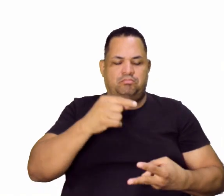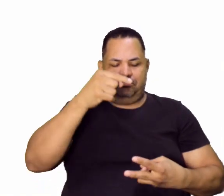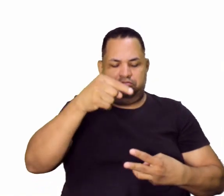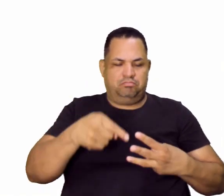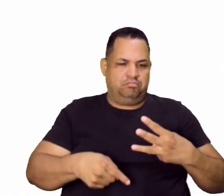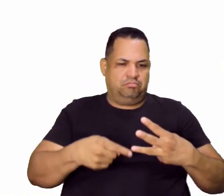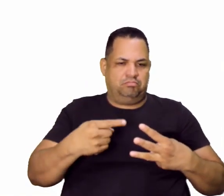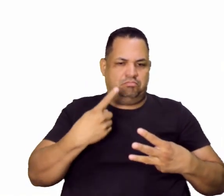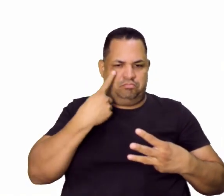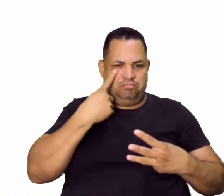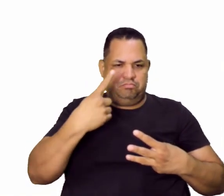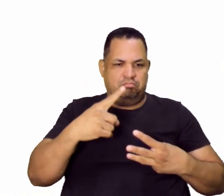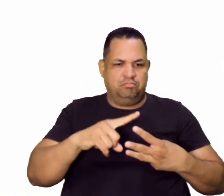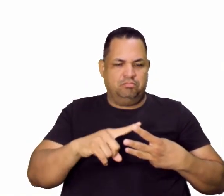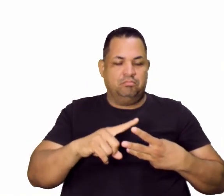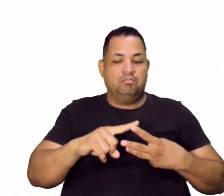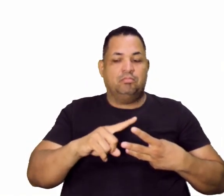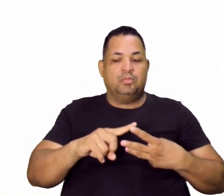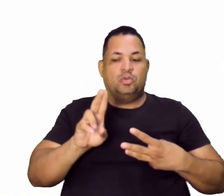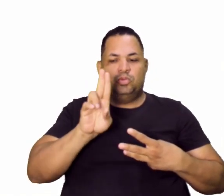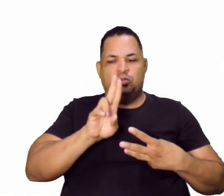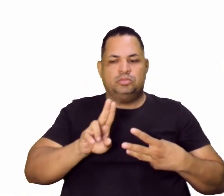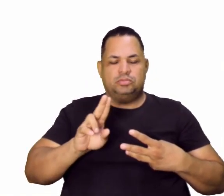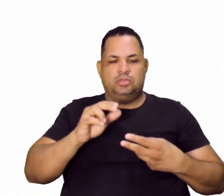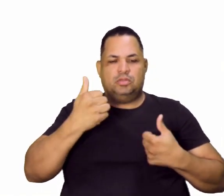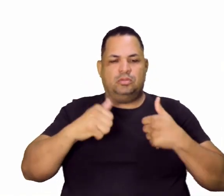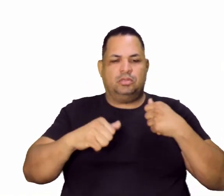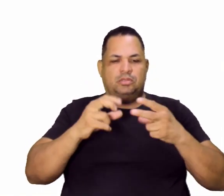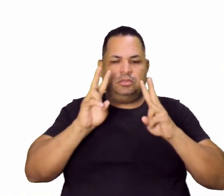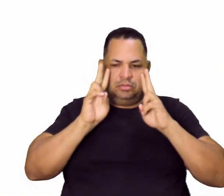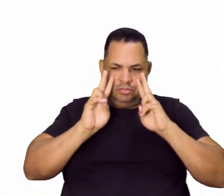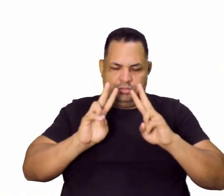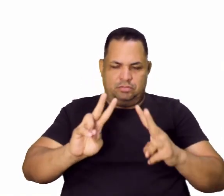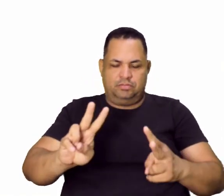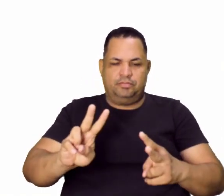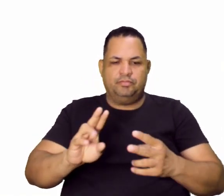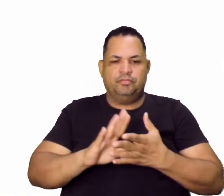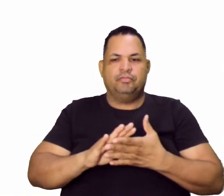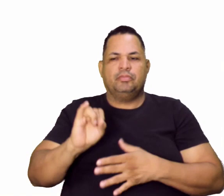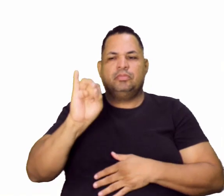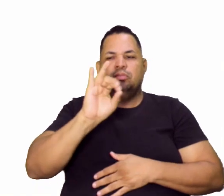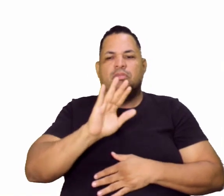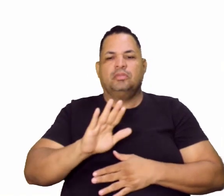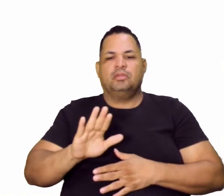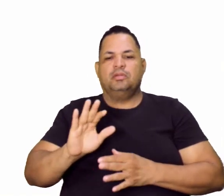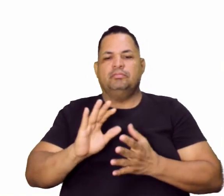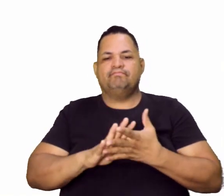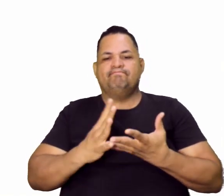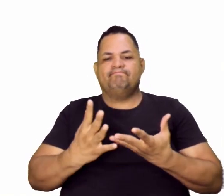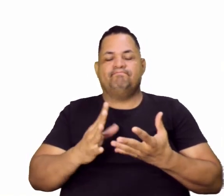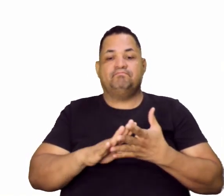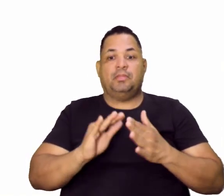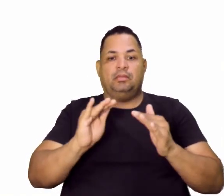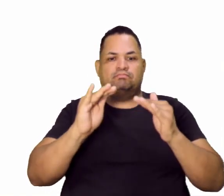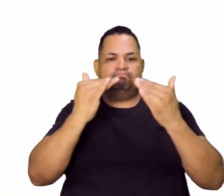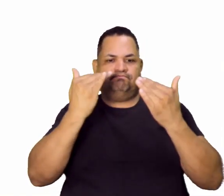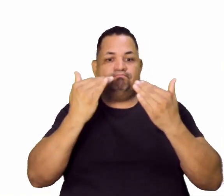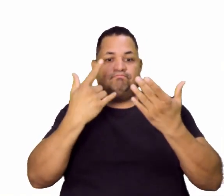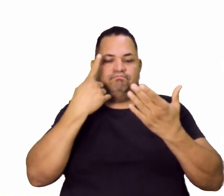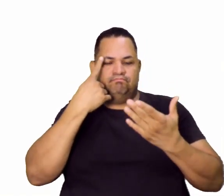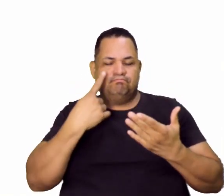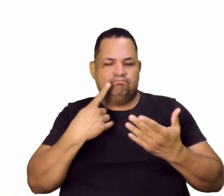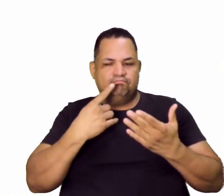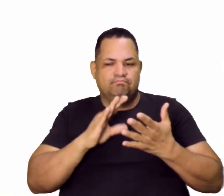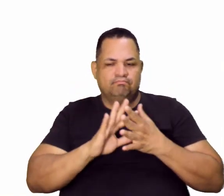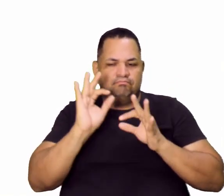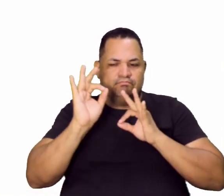de vista. Eles vão utilizar qualidades visuais, sempre imagens bem